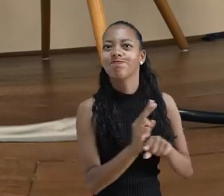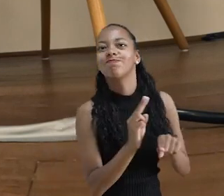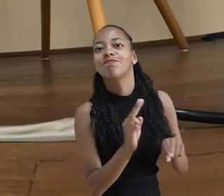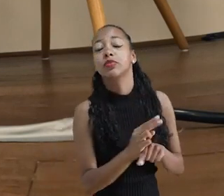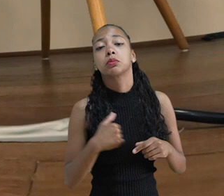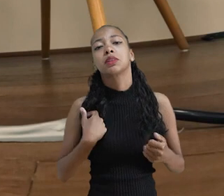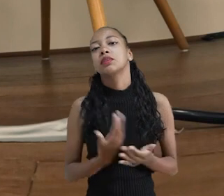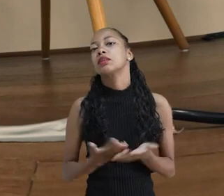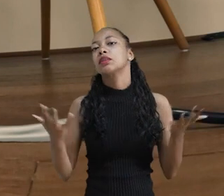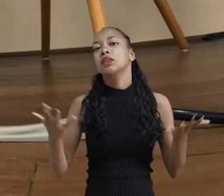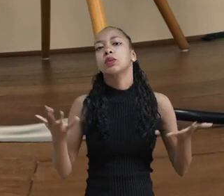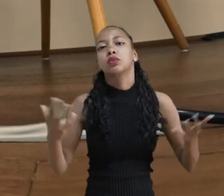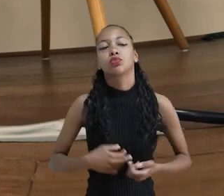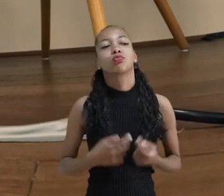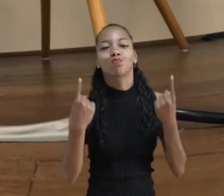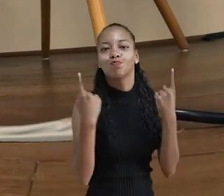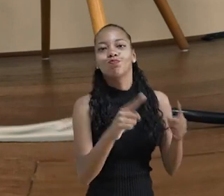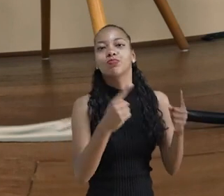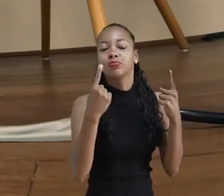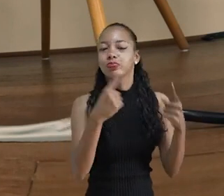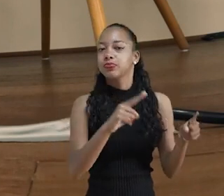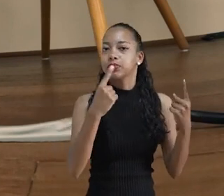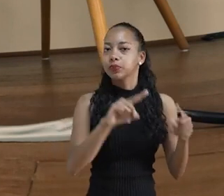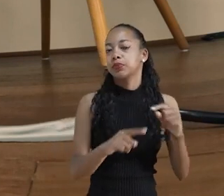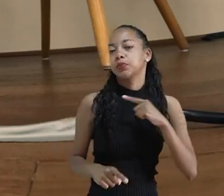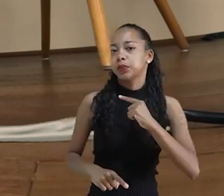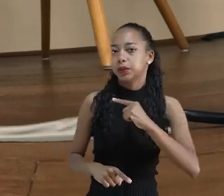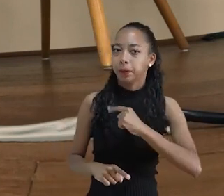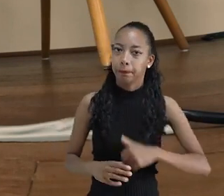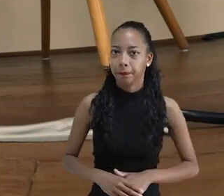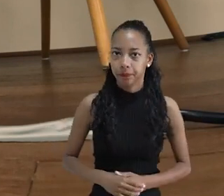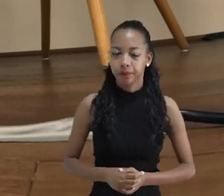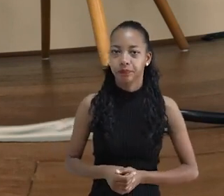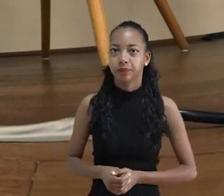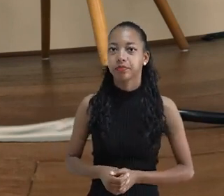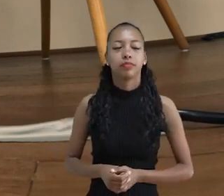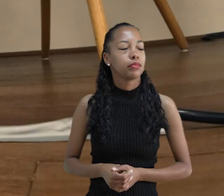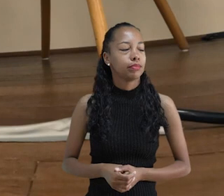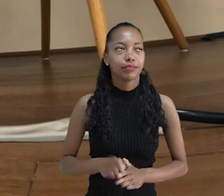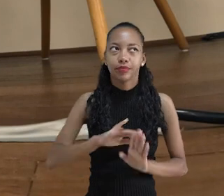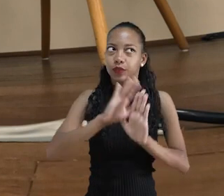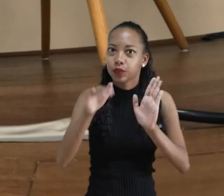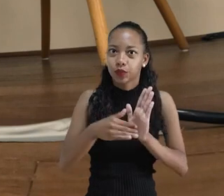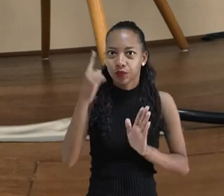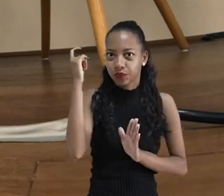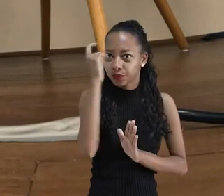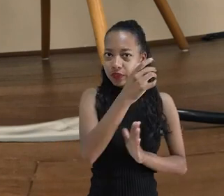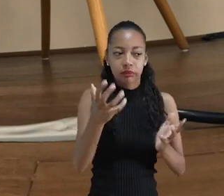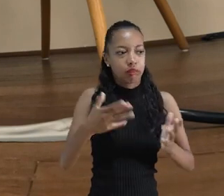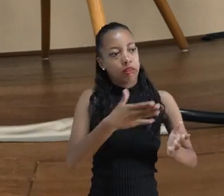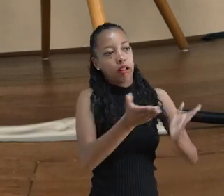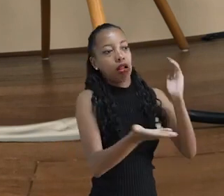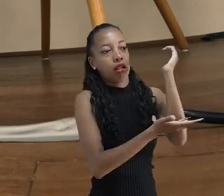é rodo anel trecho norte é lixão é é tudo tudo tem que passar tem que sangrar a área de Proteção